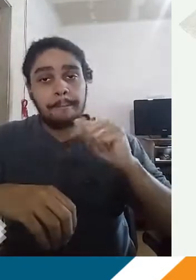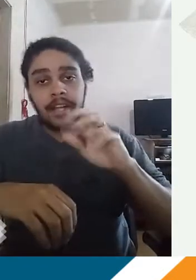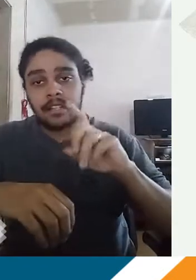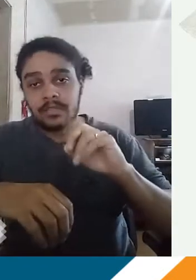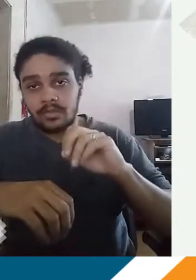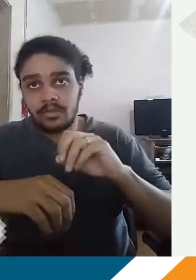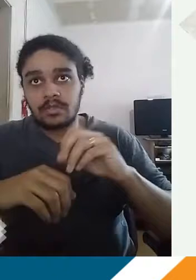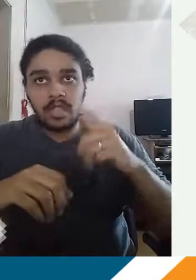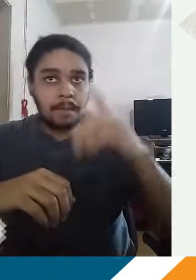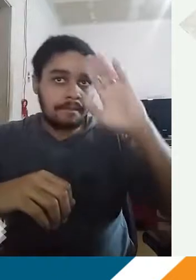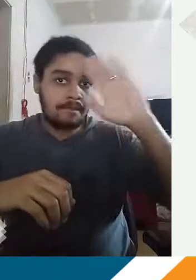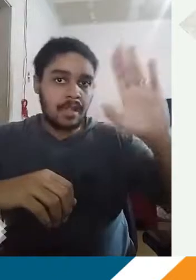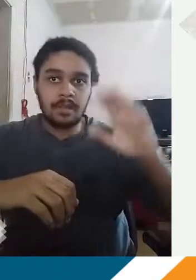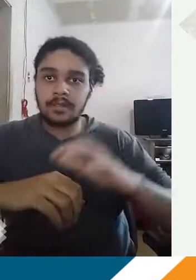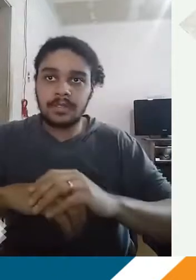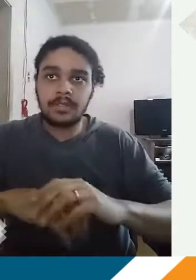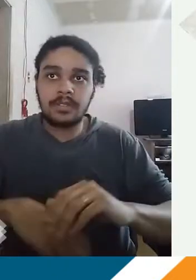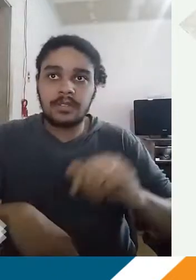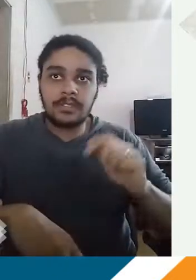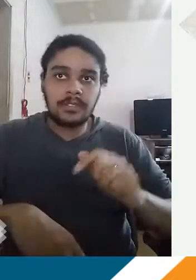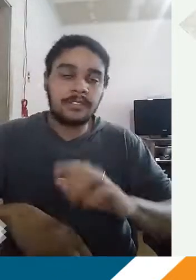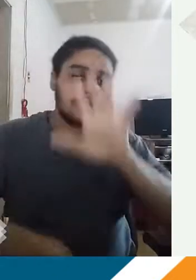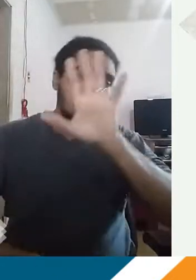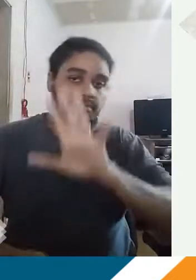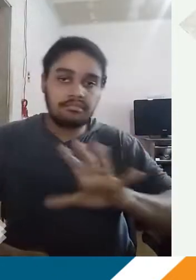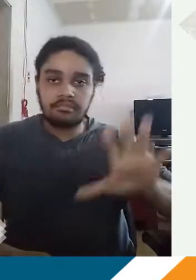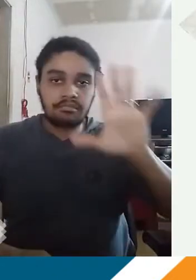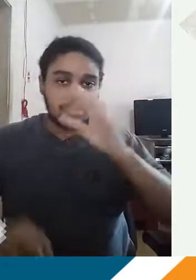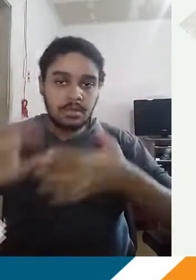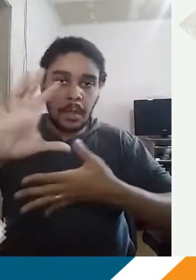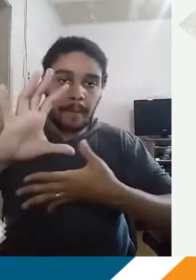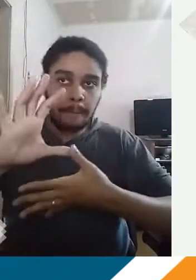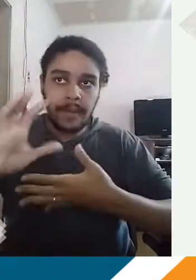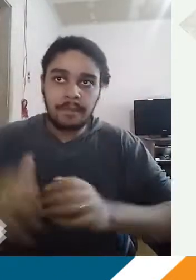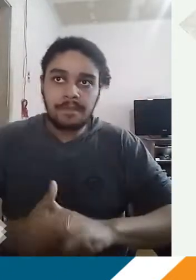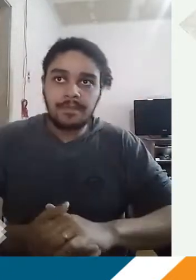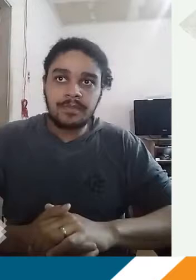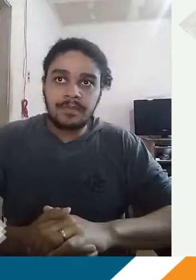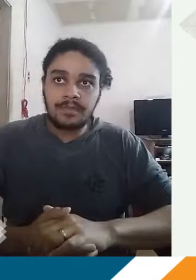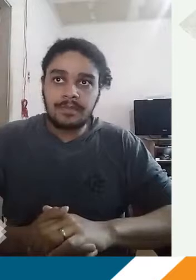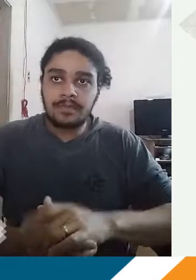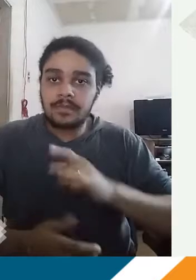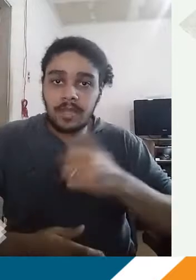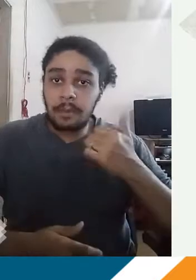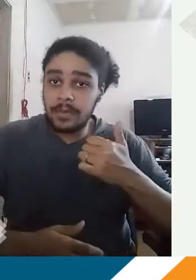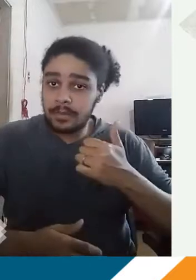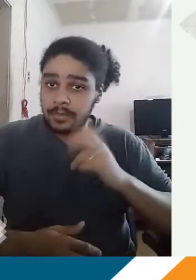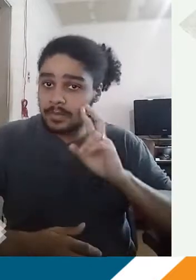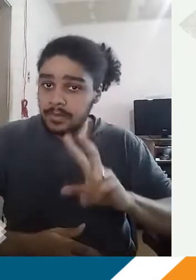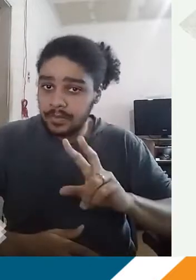frente à população branca no Brasil. Ao lado, temos aqui a espacialização dessa população. No primeiro mapa, primeiro